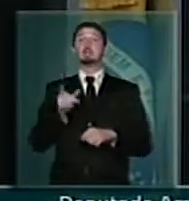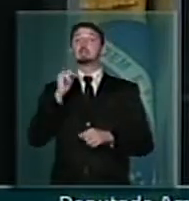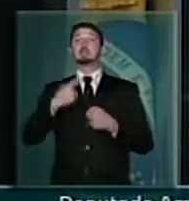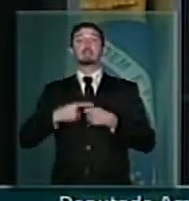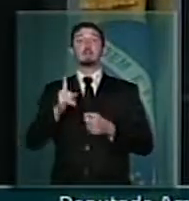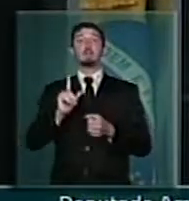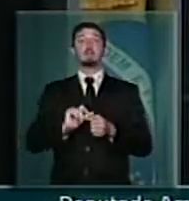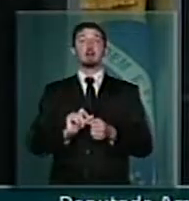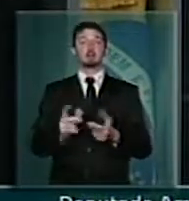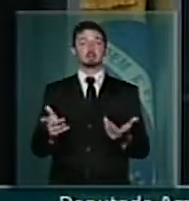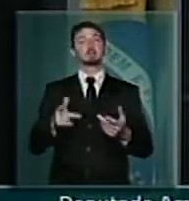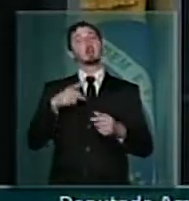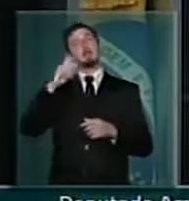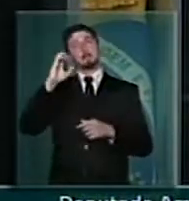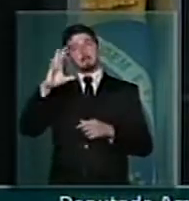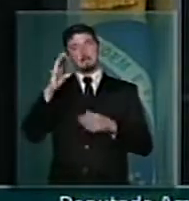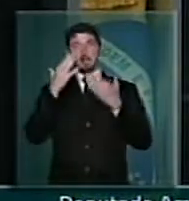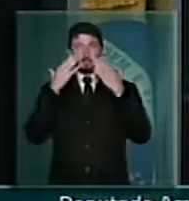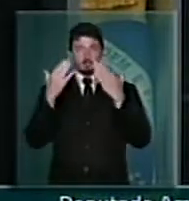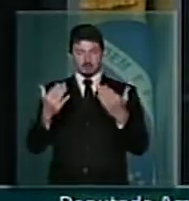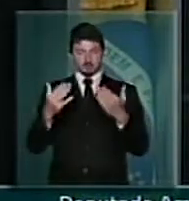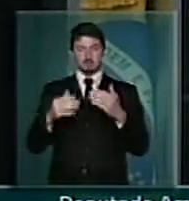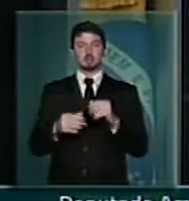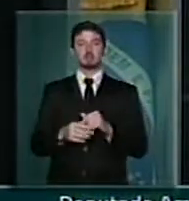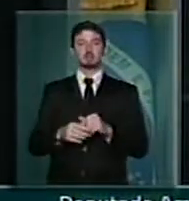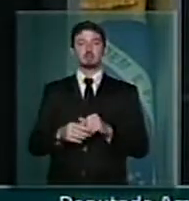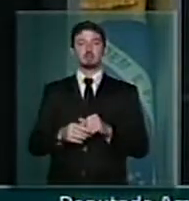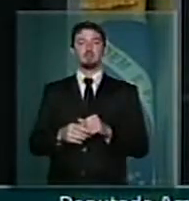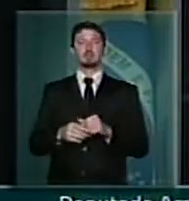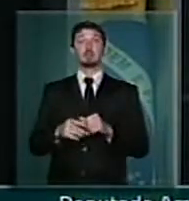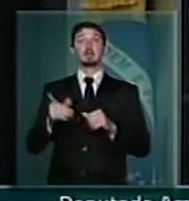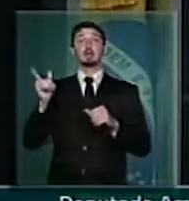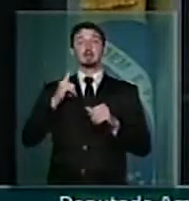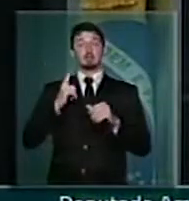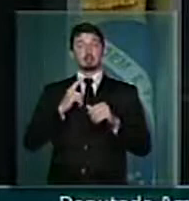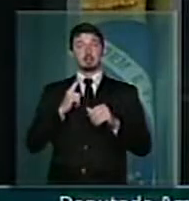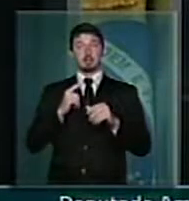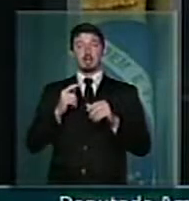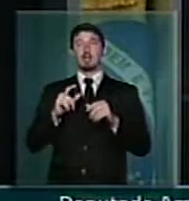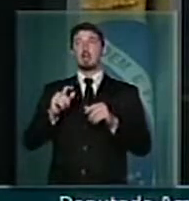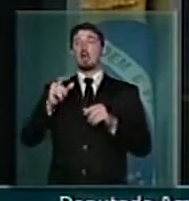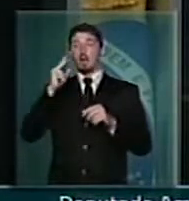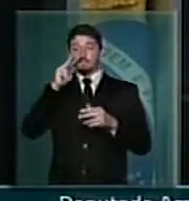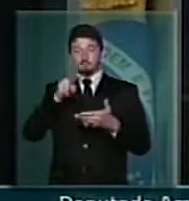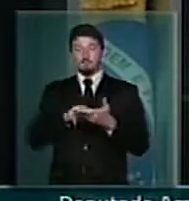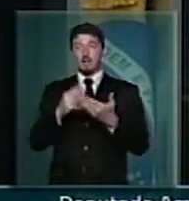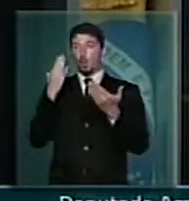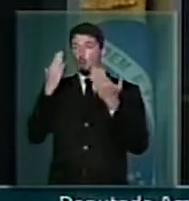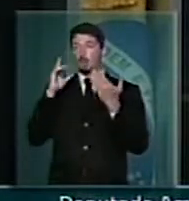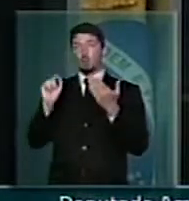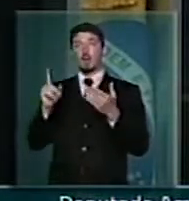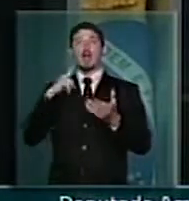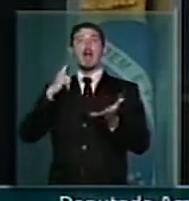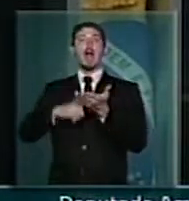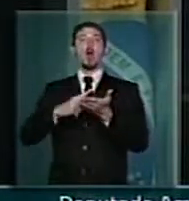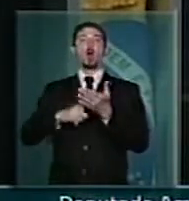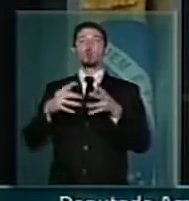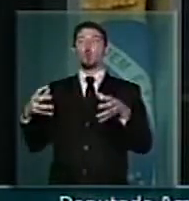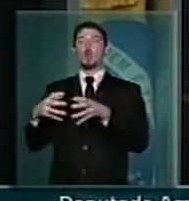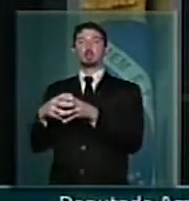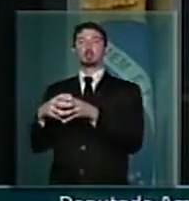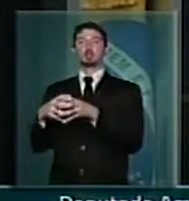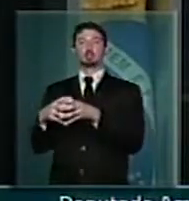PEC, tendo por referência, inclusive, as convenções coletivas de trabalho e os acordos coletivos, que